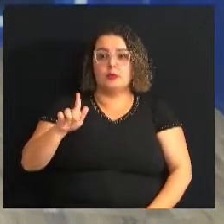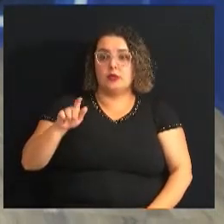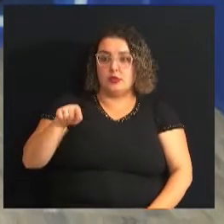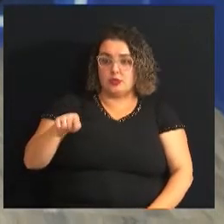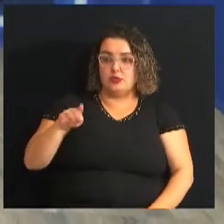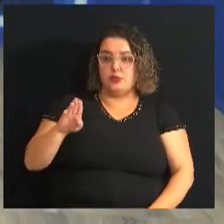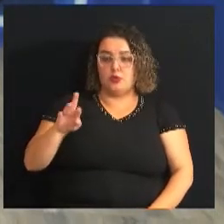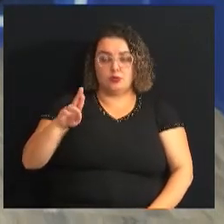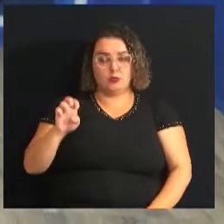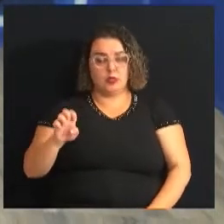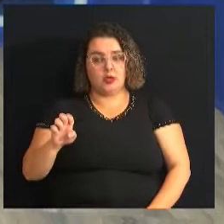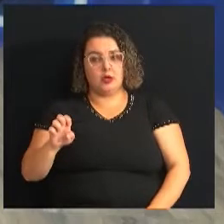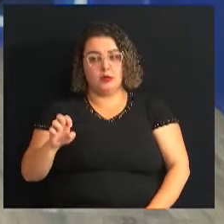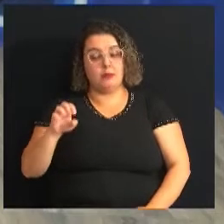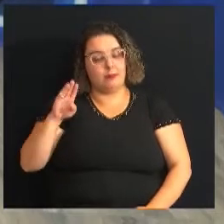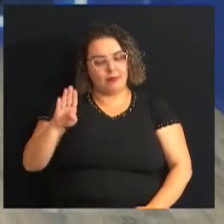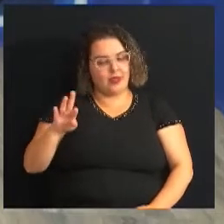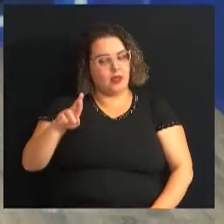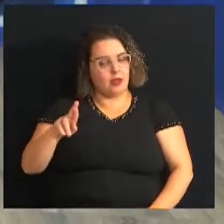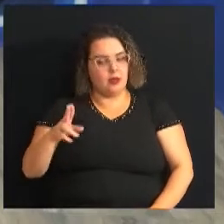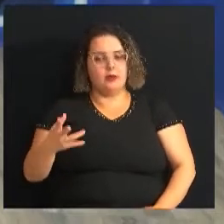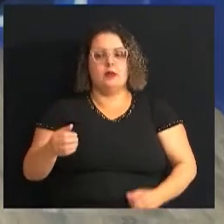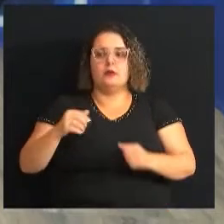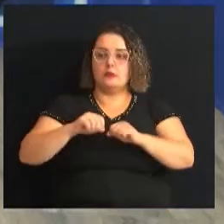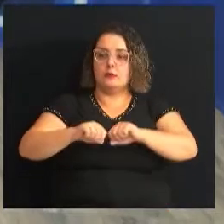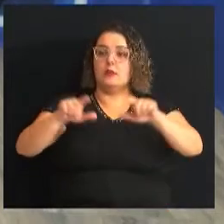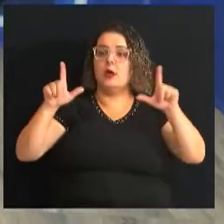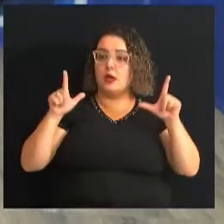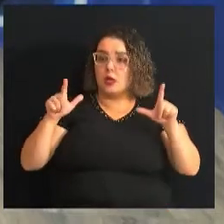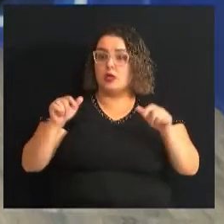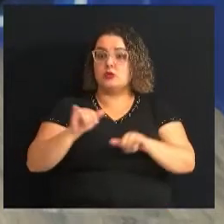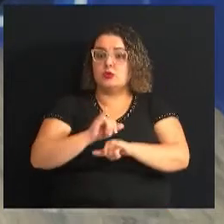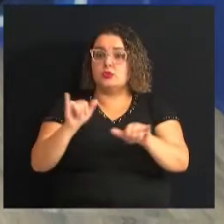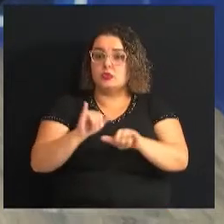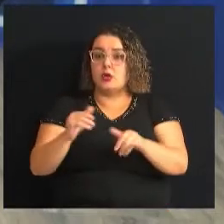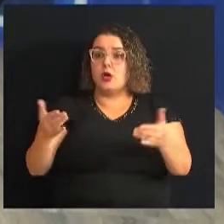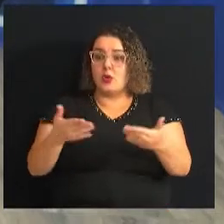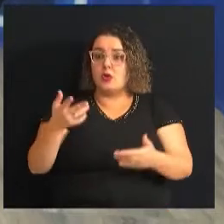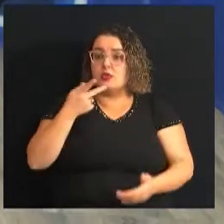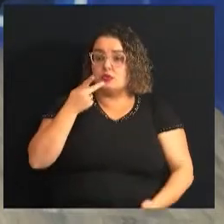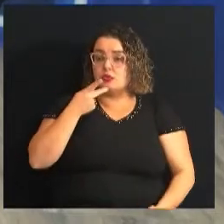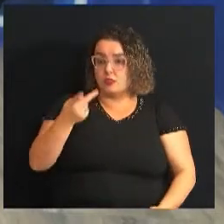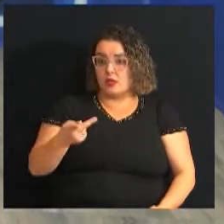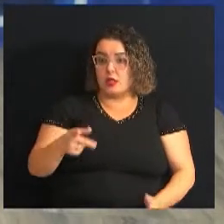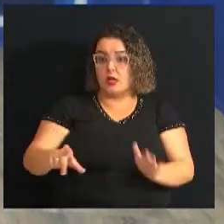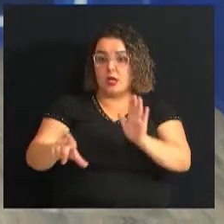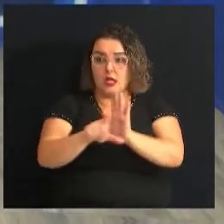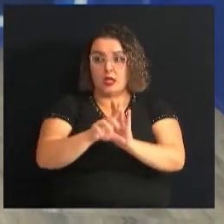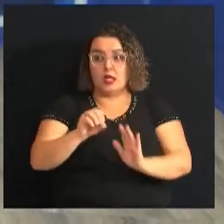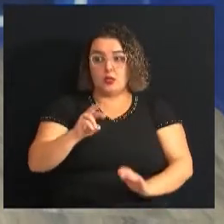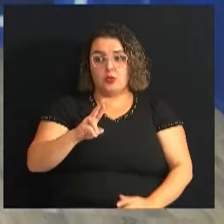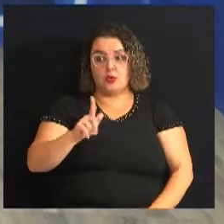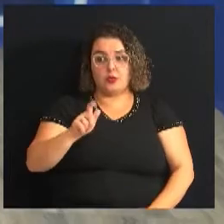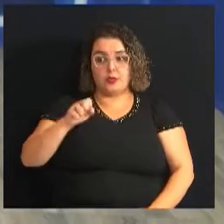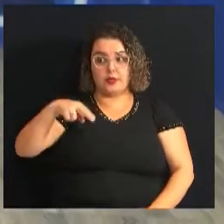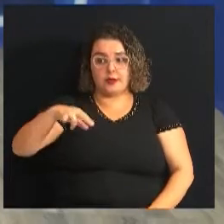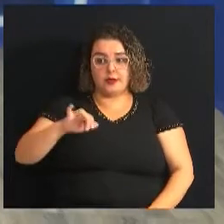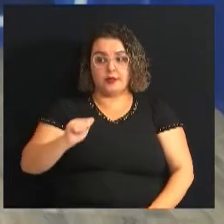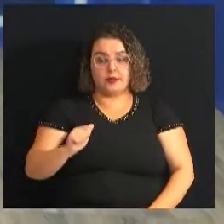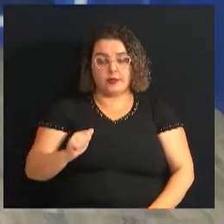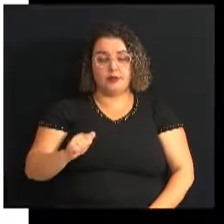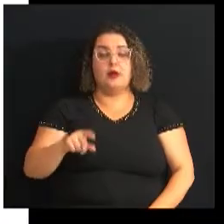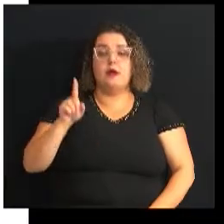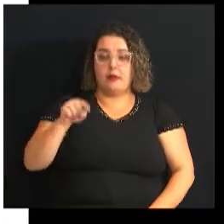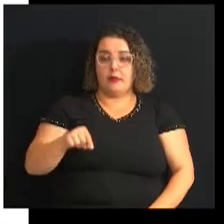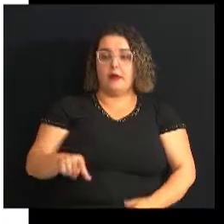campinas.sp.leg.br e assim, quando a gente abre, né, nós temos as notícias e hoje nós vamos falar sobre a lei orgânica. Olha, a lei